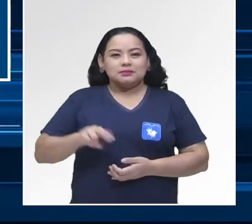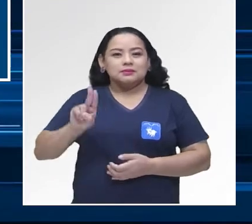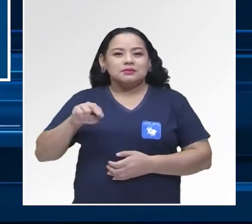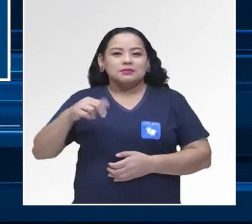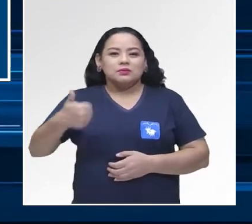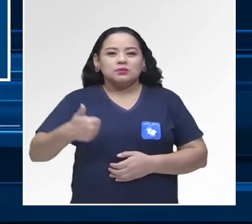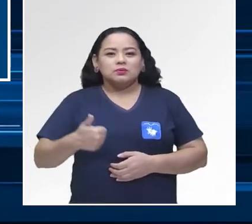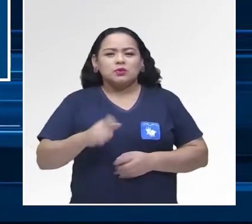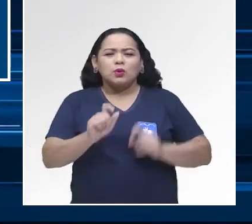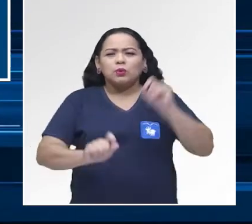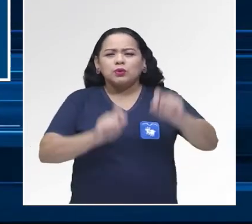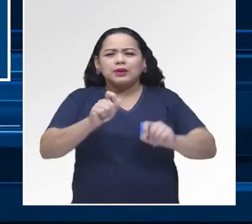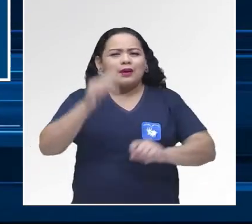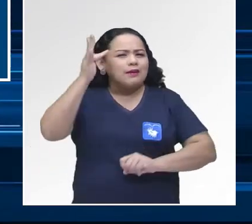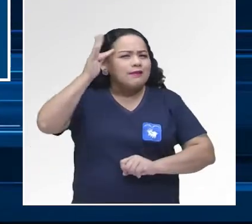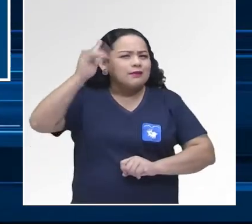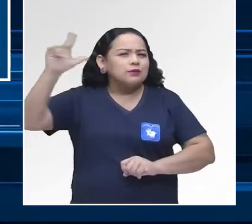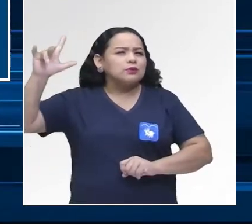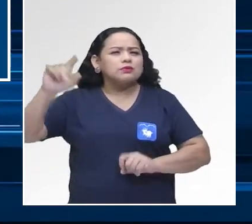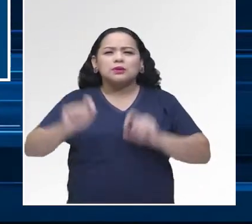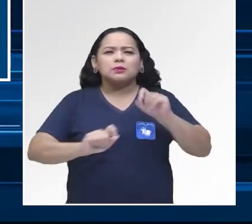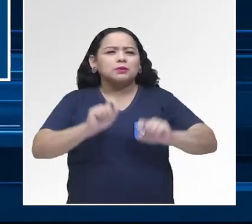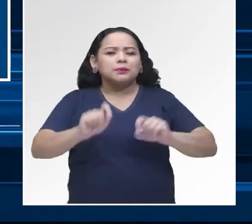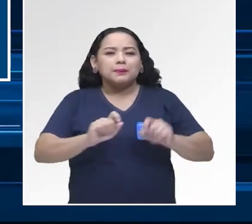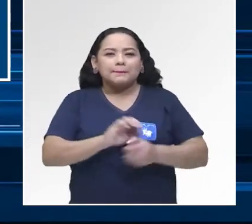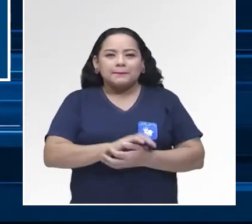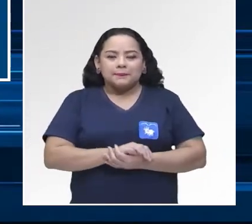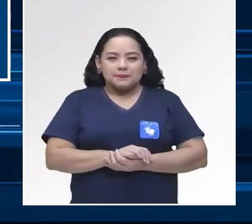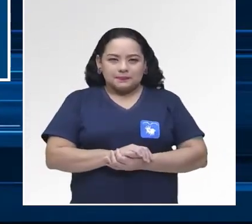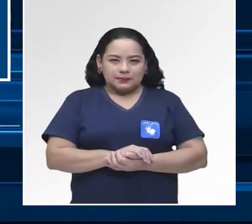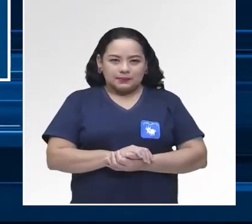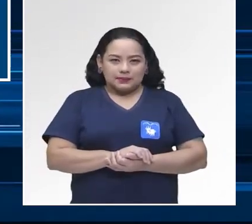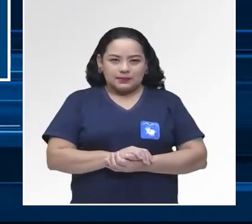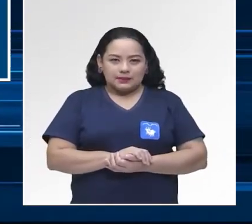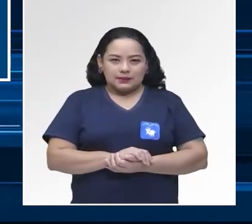Unidade 1. O que é a filosofia?